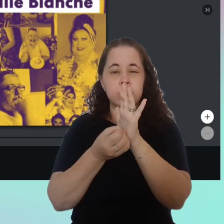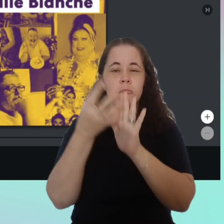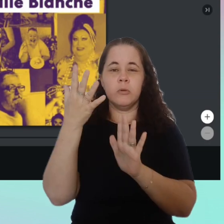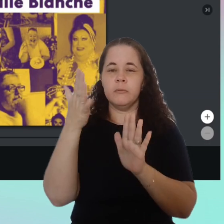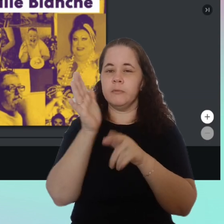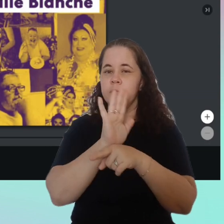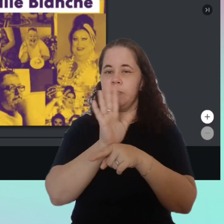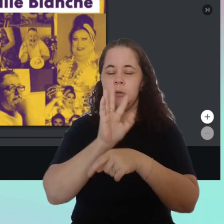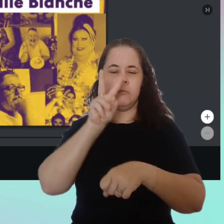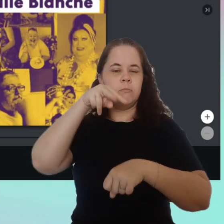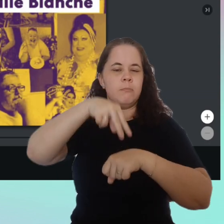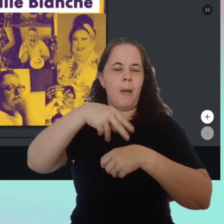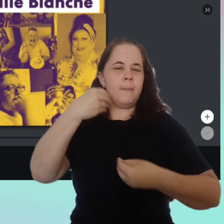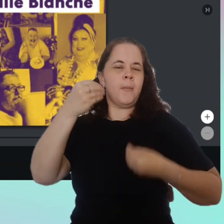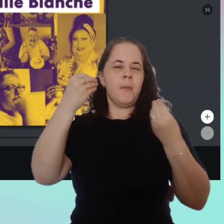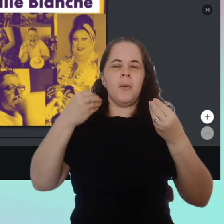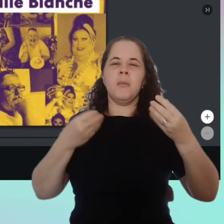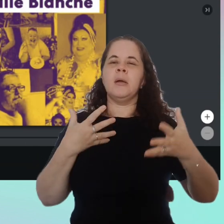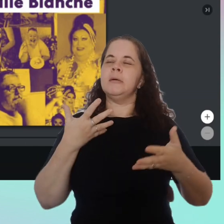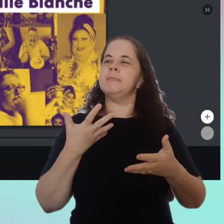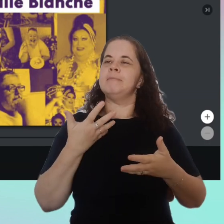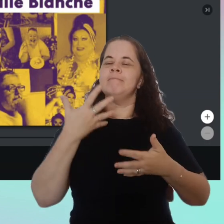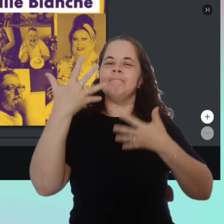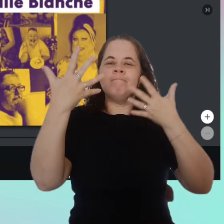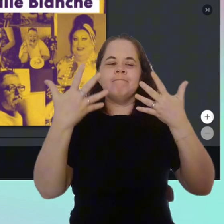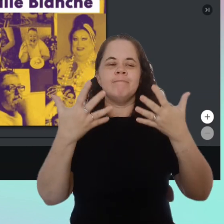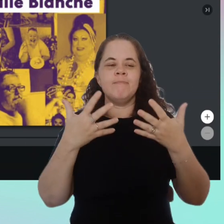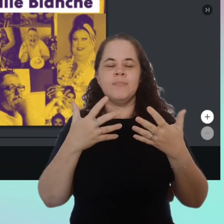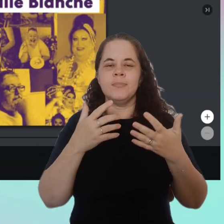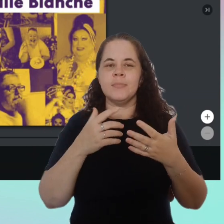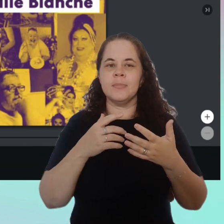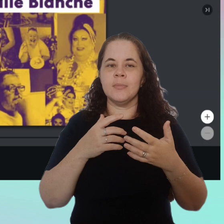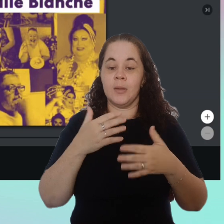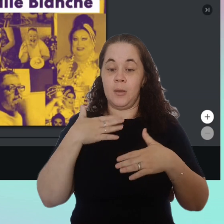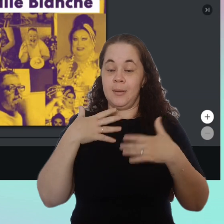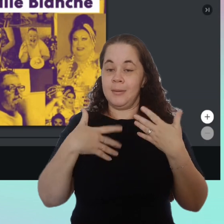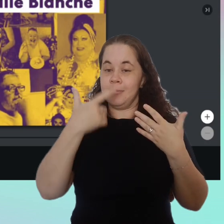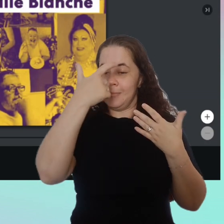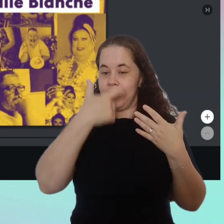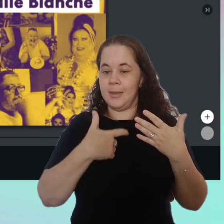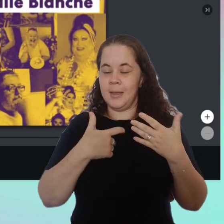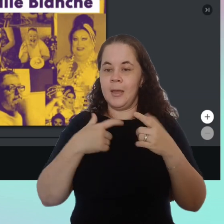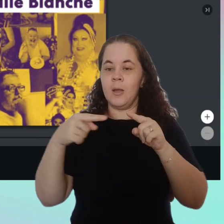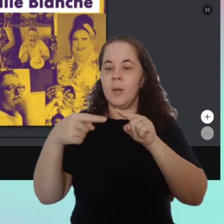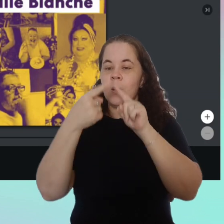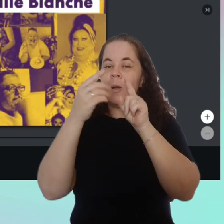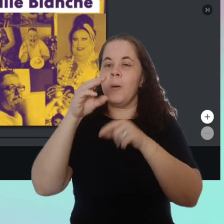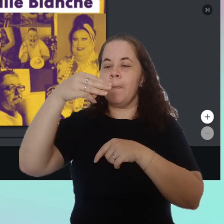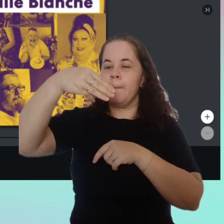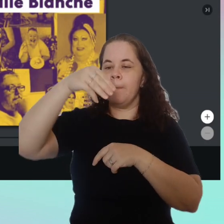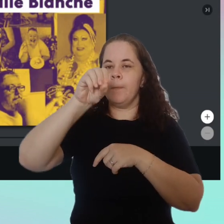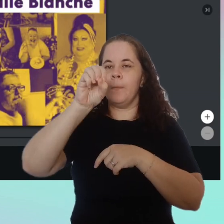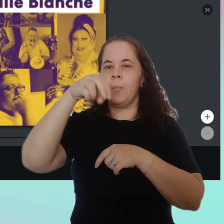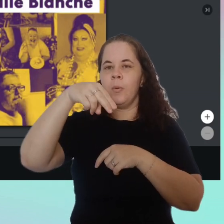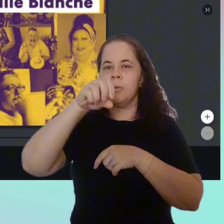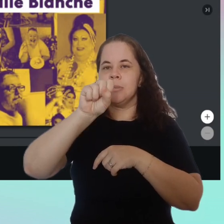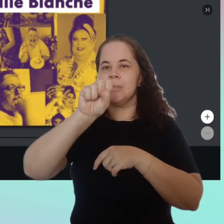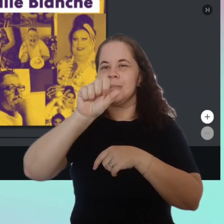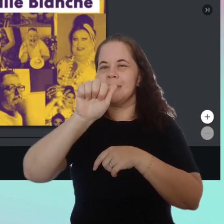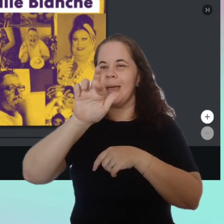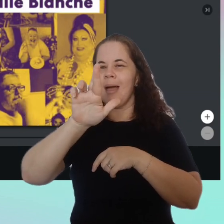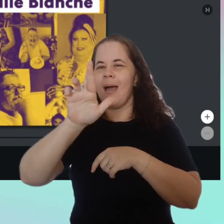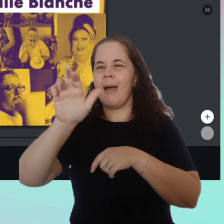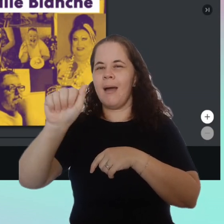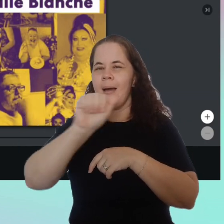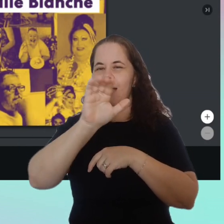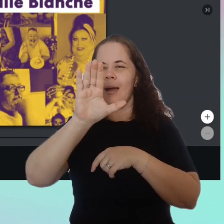ela era performativa, né? Ela era muito comparada Sim. fisicamente com a Montserrat Caballé, que era aquela cantora de ópera, e ela